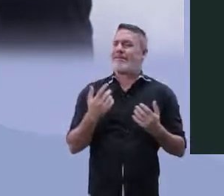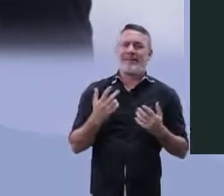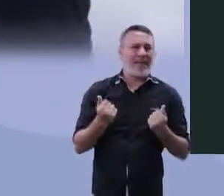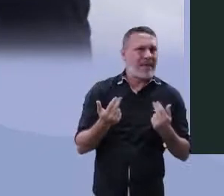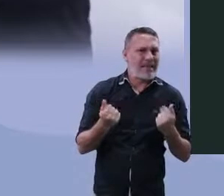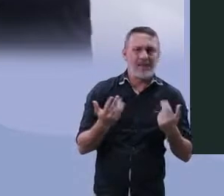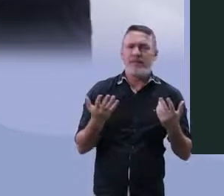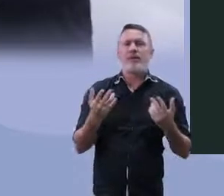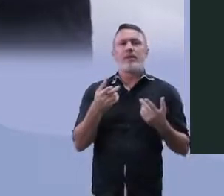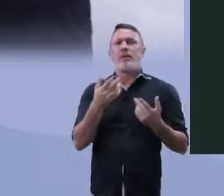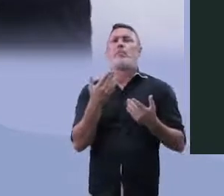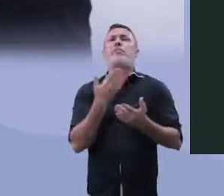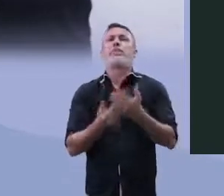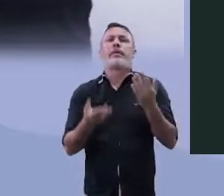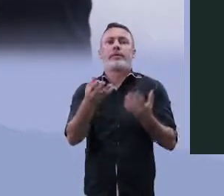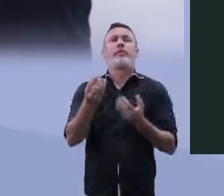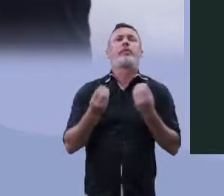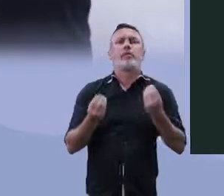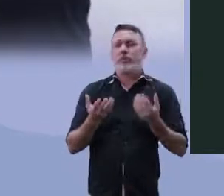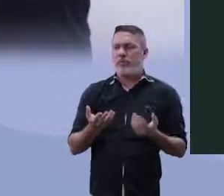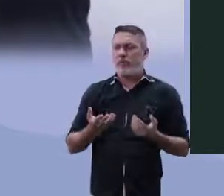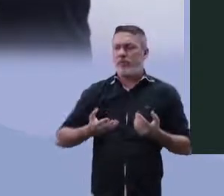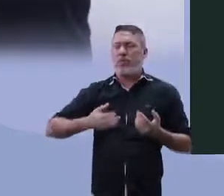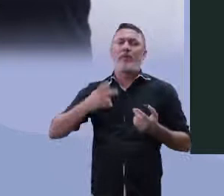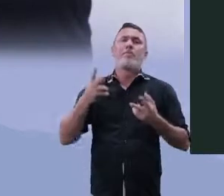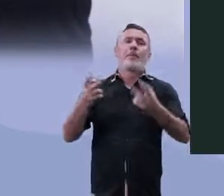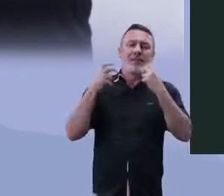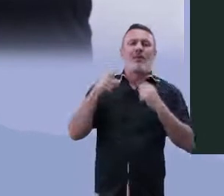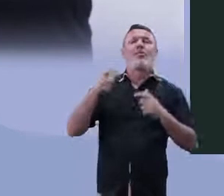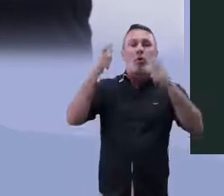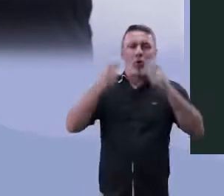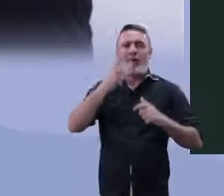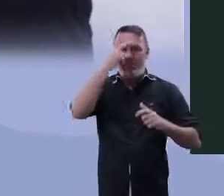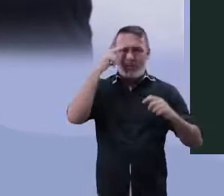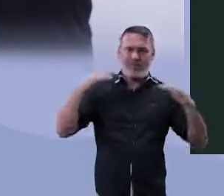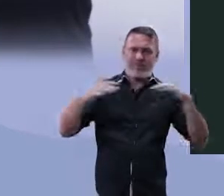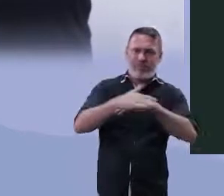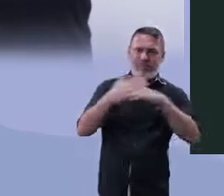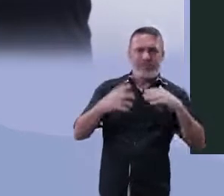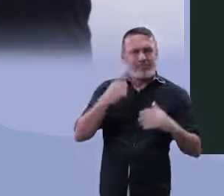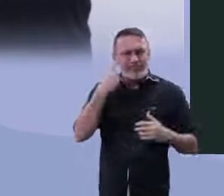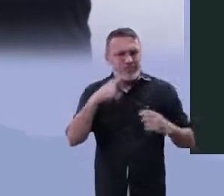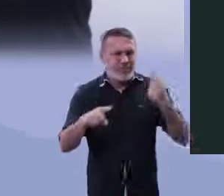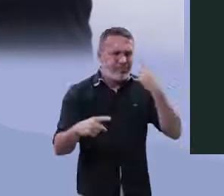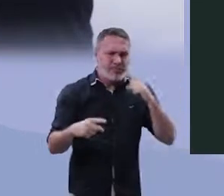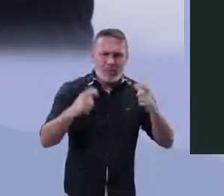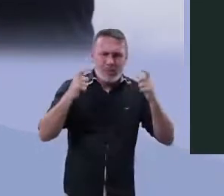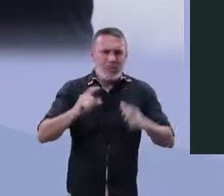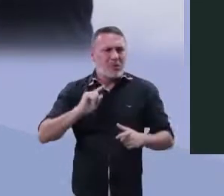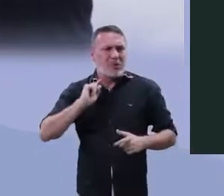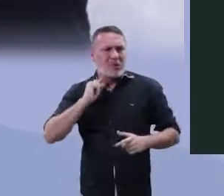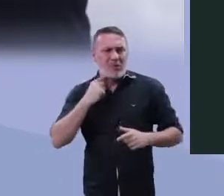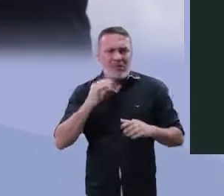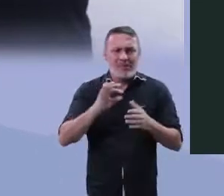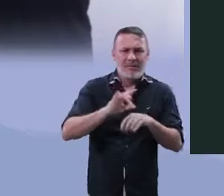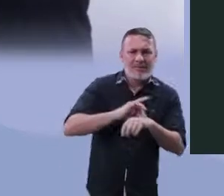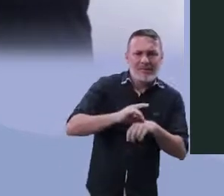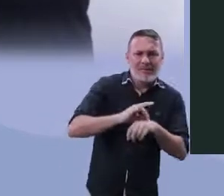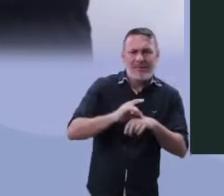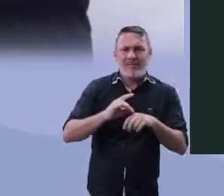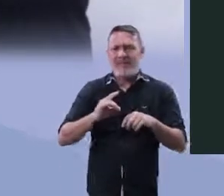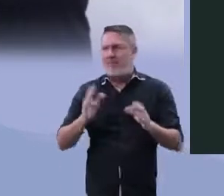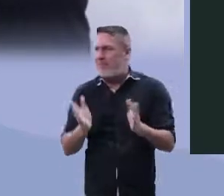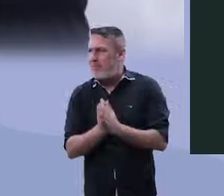Né? Então, isso é o suficiente para que haja uma percepção de que o problema não é apenas a